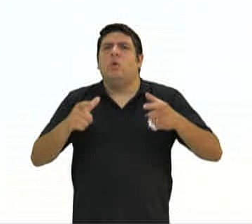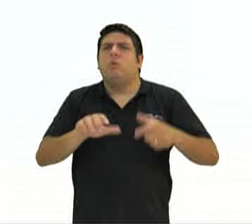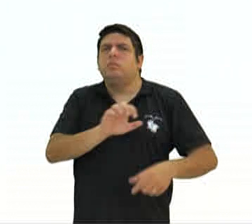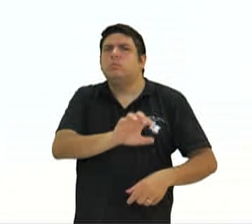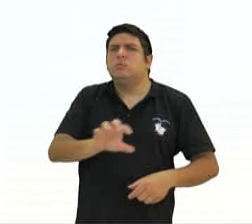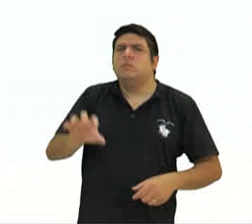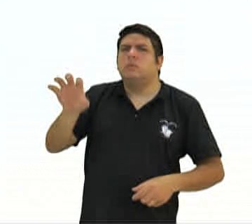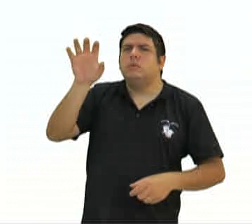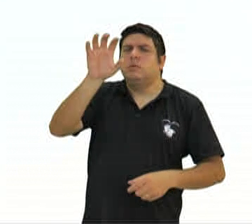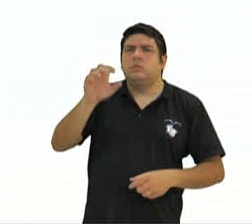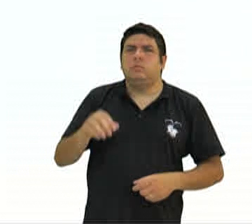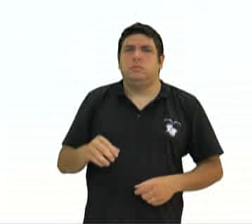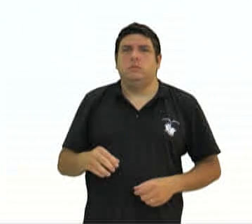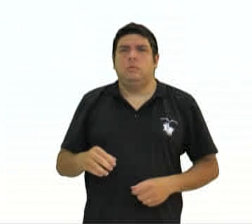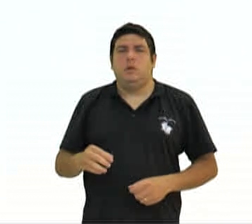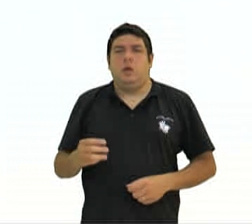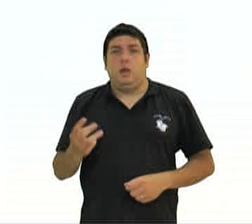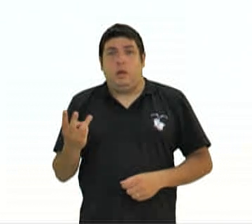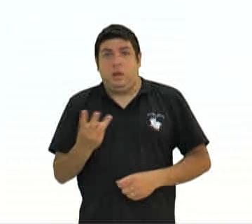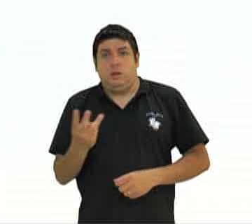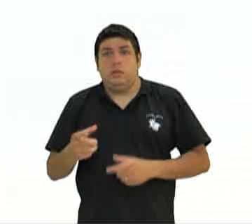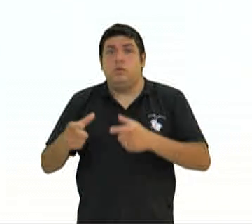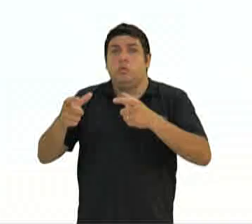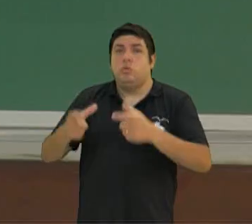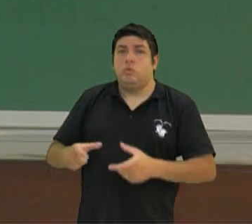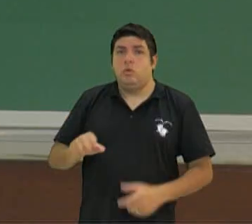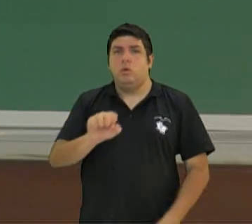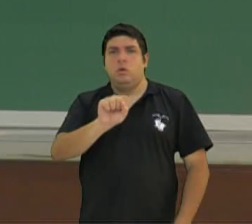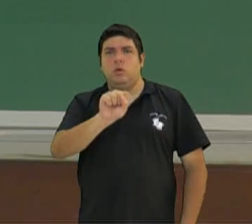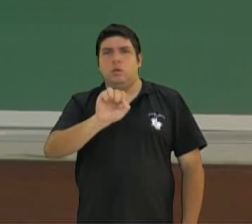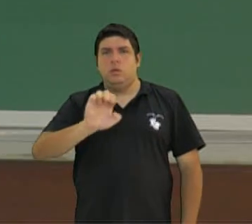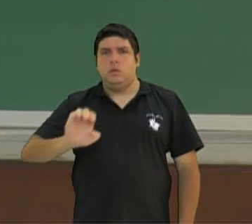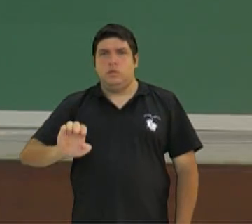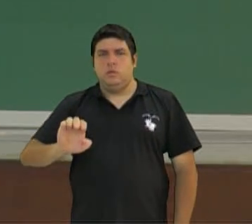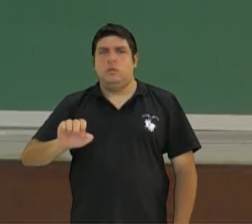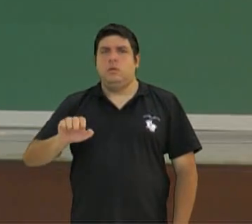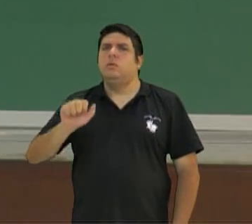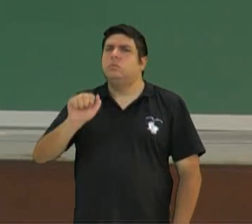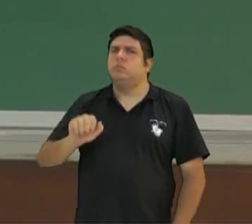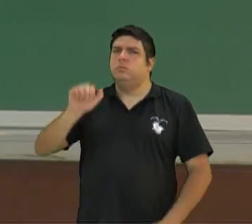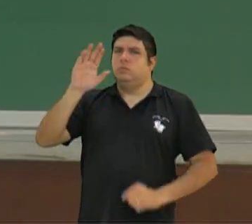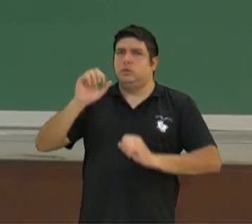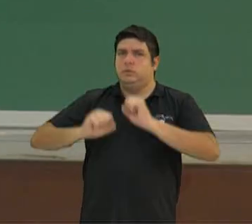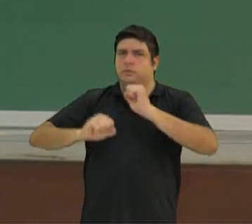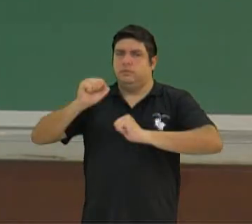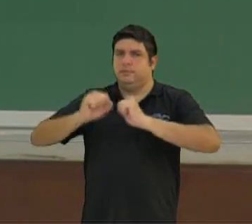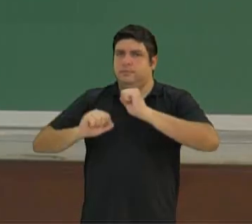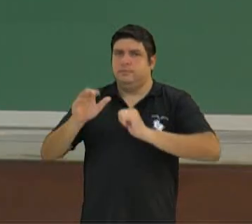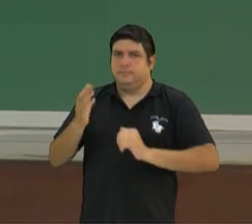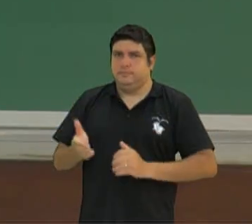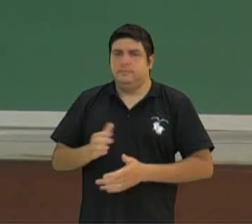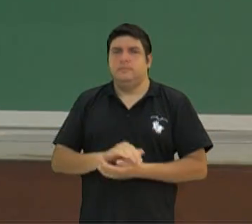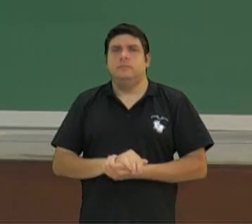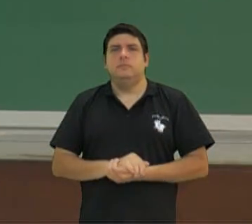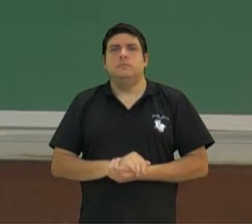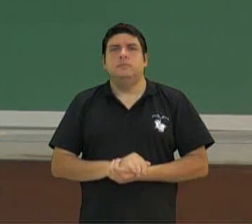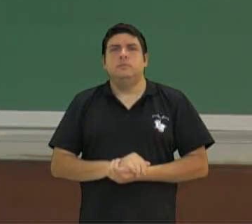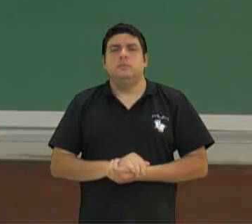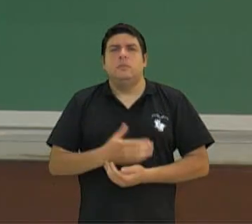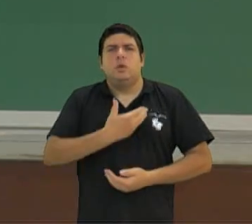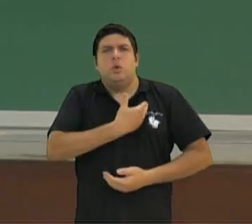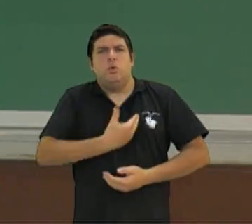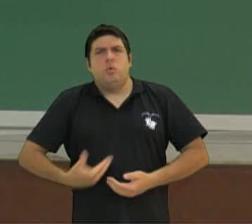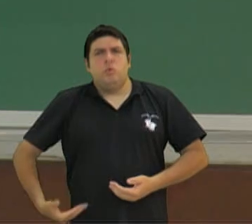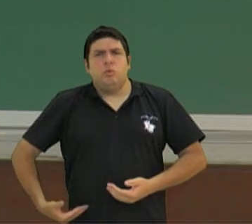localizados? Os 3 estão na região sudeste do Brasil, que é a mais industrializada também. E ali como os governos municipais